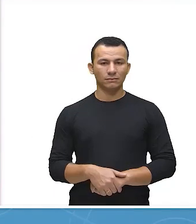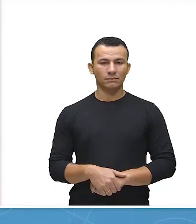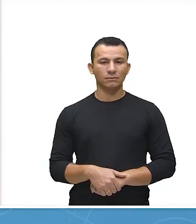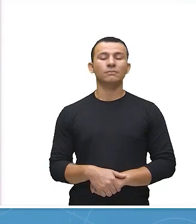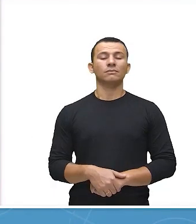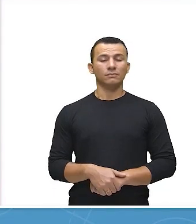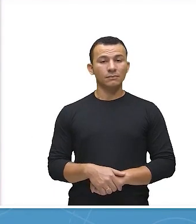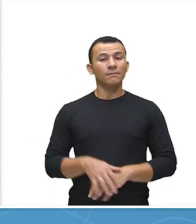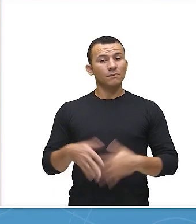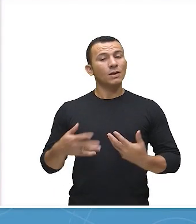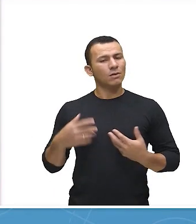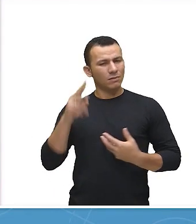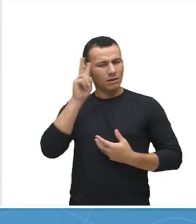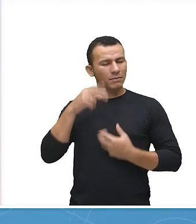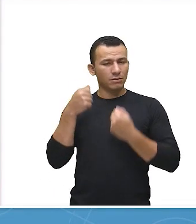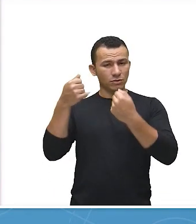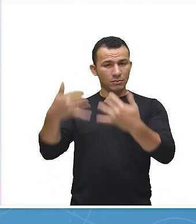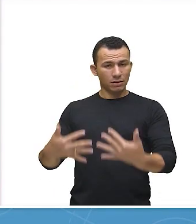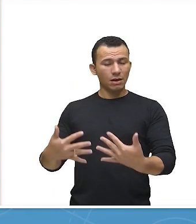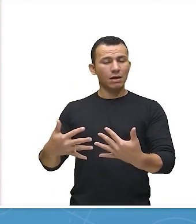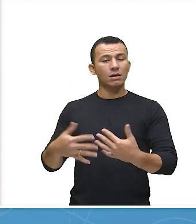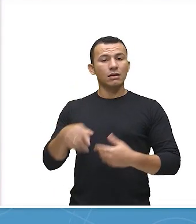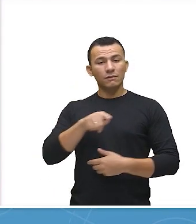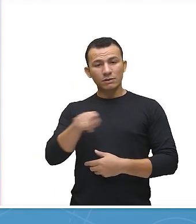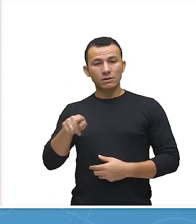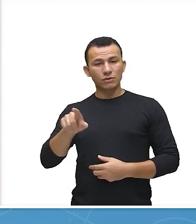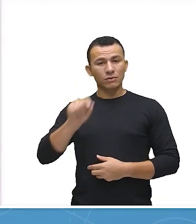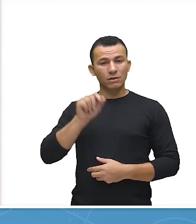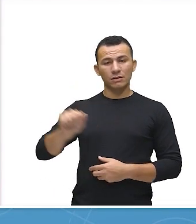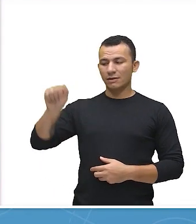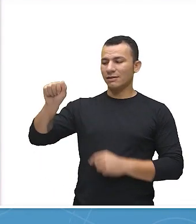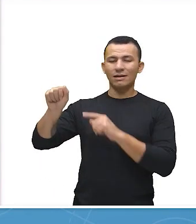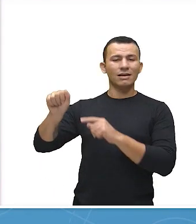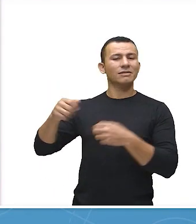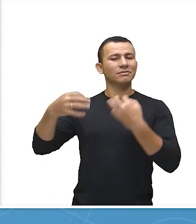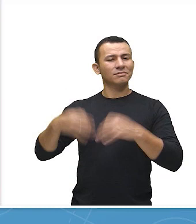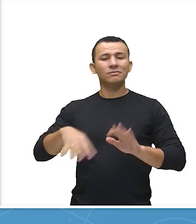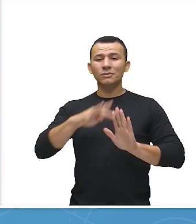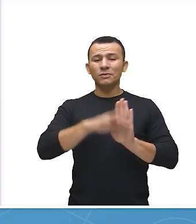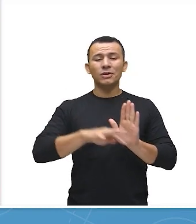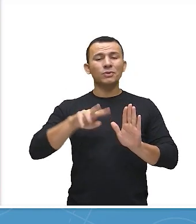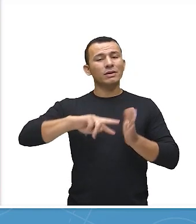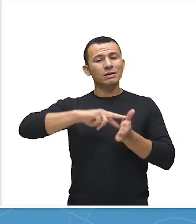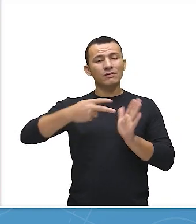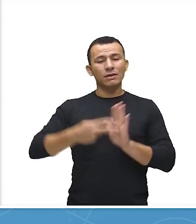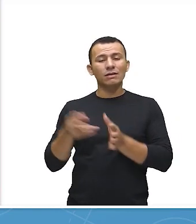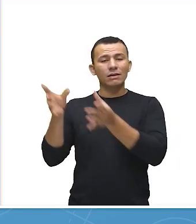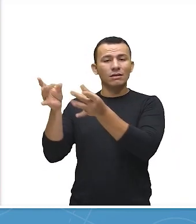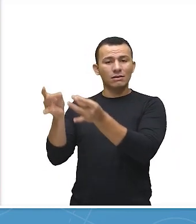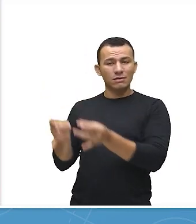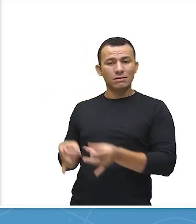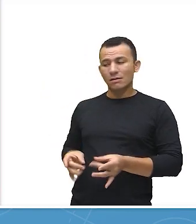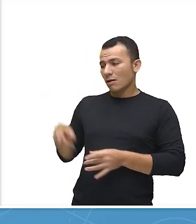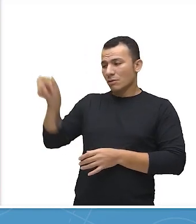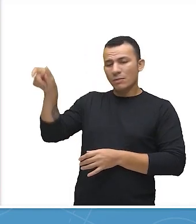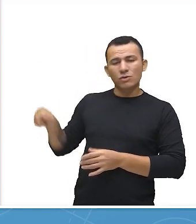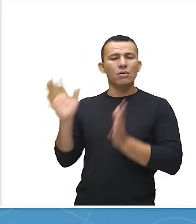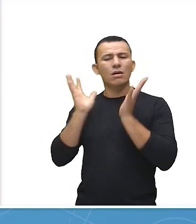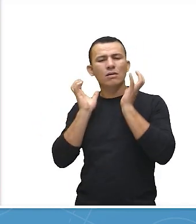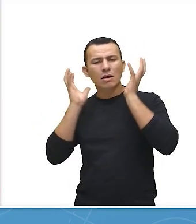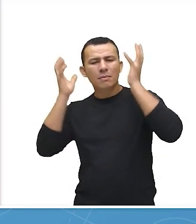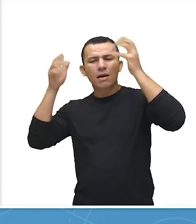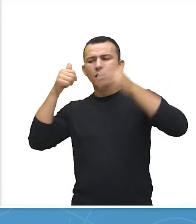Quem marcou a letra A marcou a resposta correta. O texto é um texto descritivo, ele está fazendo uma descrição dos cabelos da menina,